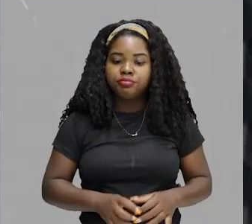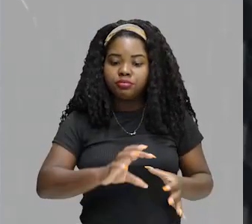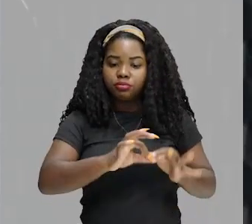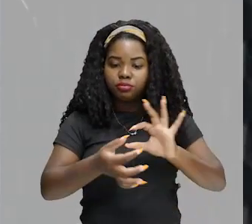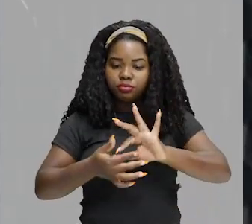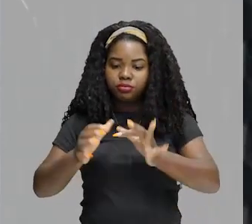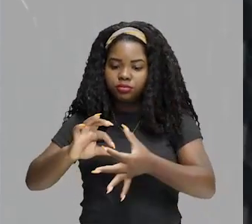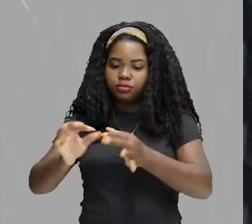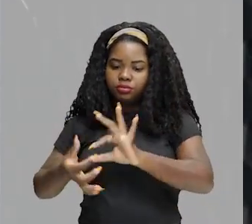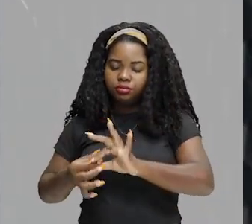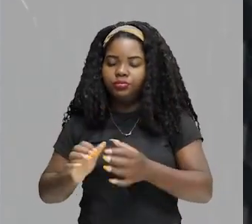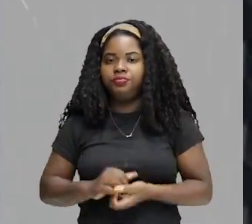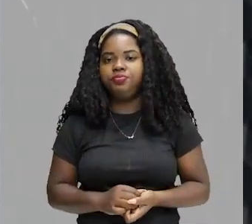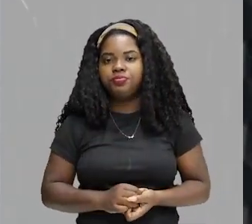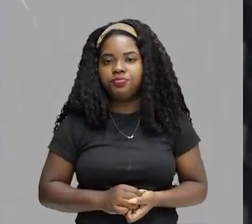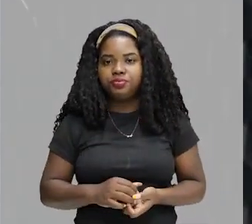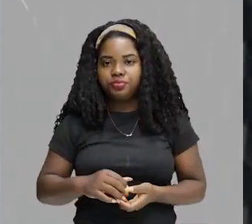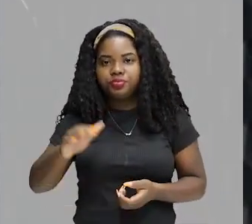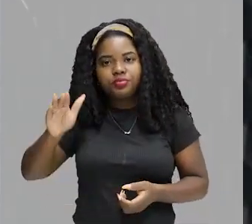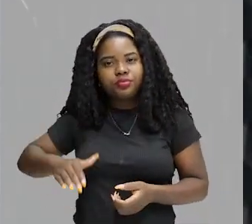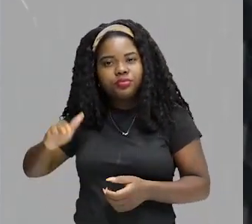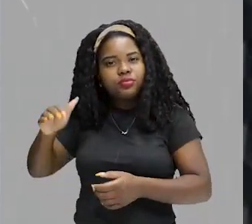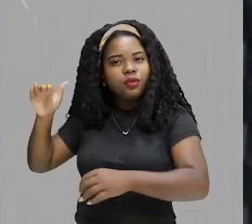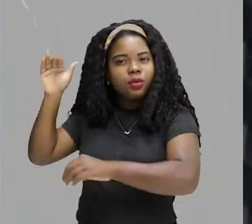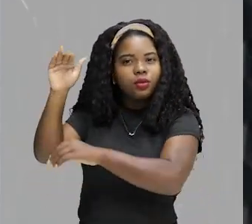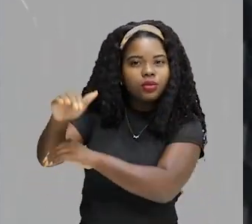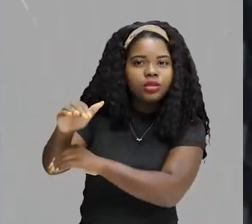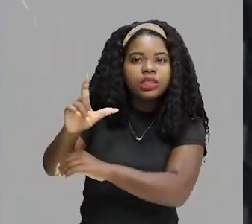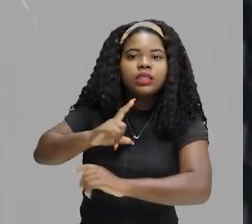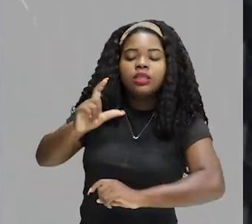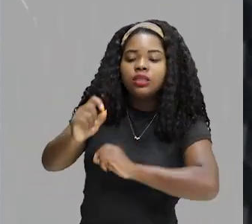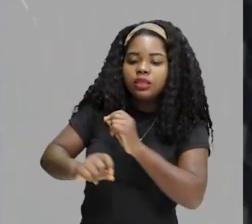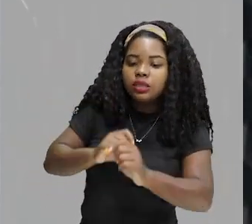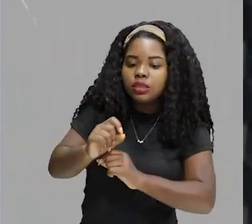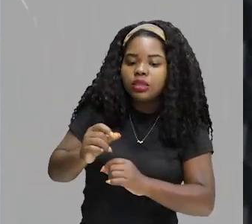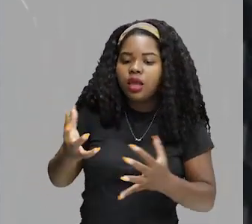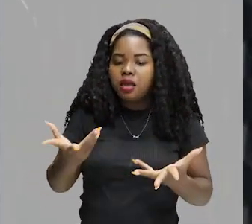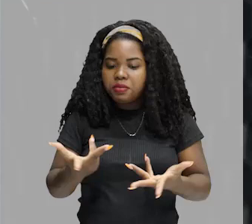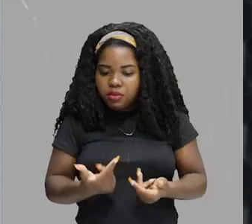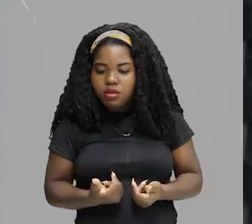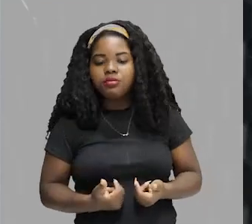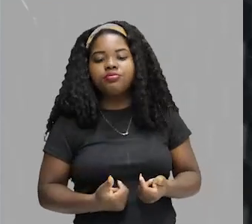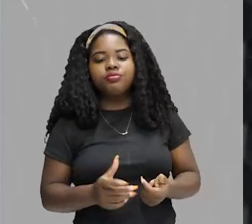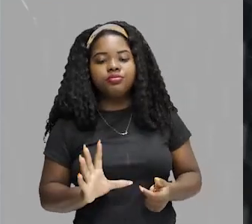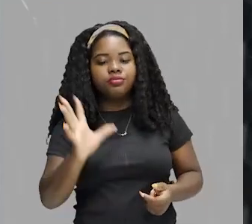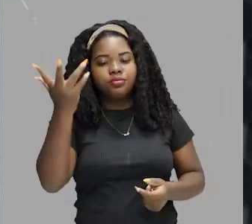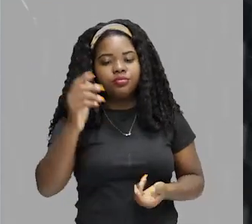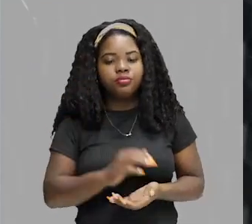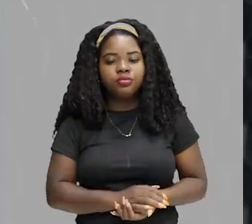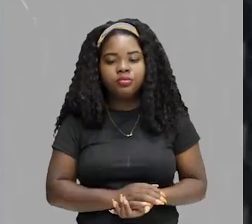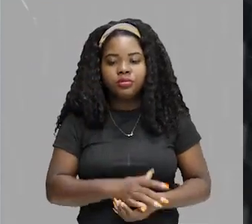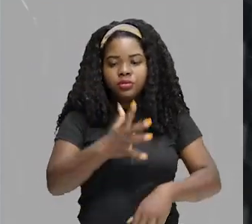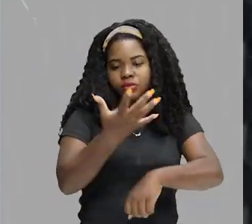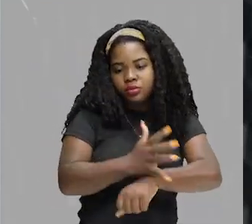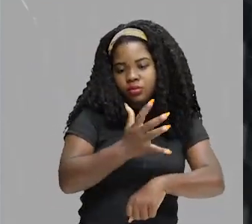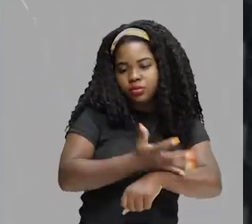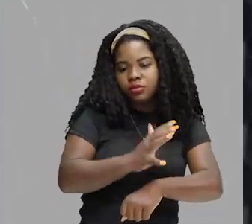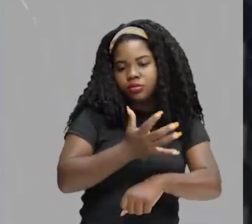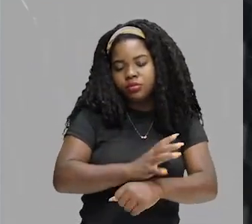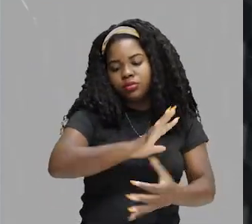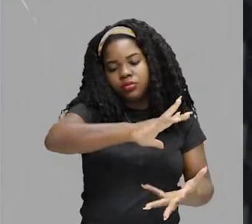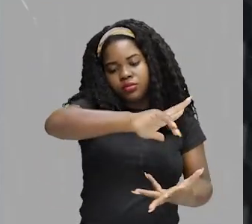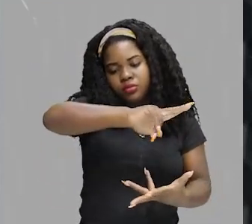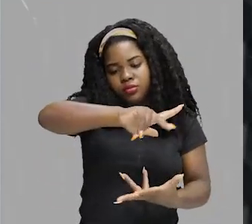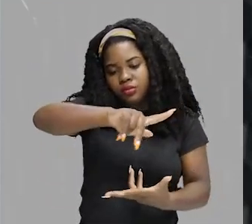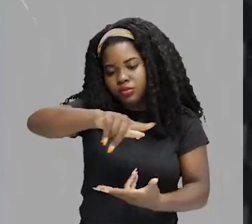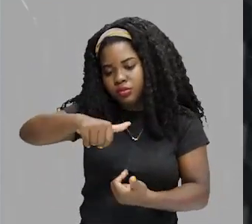Olimpíada. Então, o basquete 3x3 ele tem o potencial de fazer isso. Ele já é praticado em todo o globo